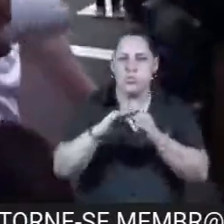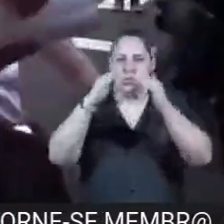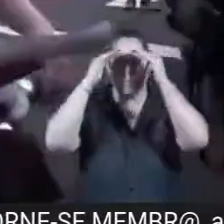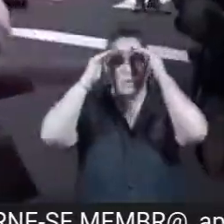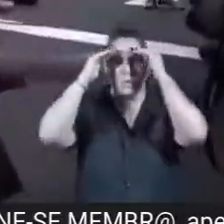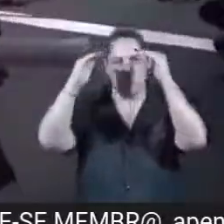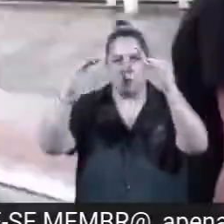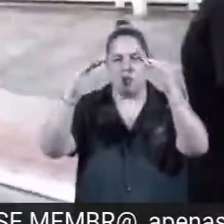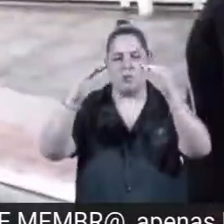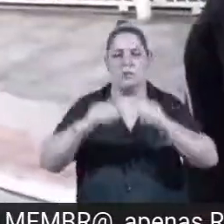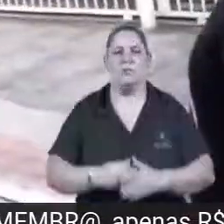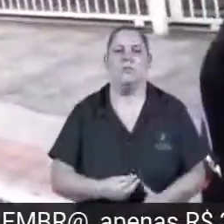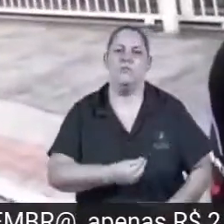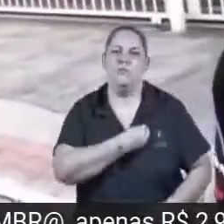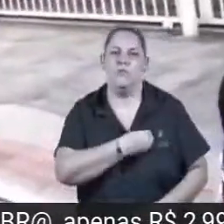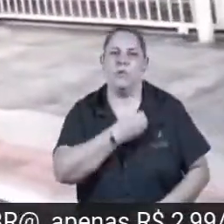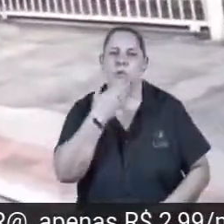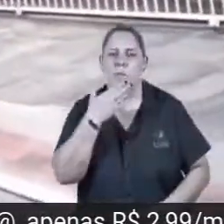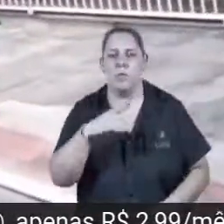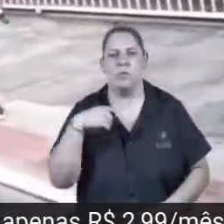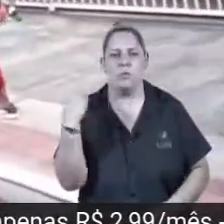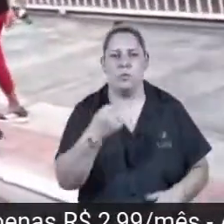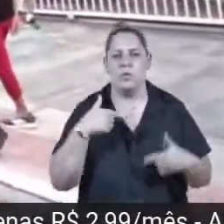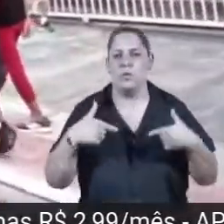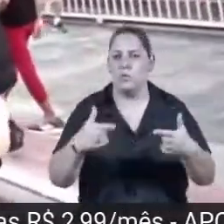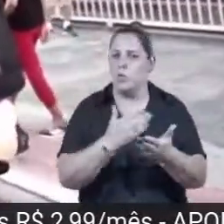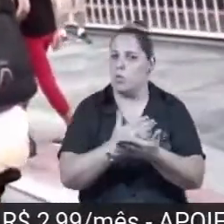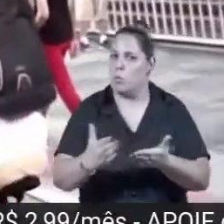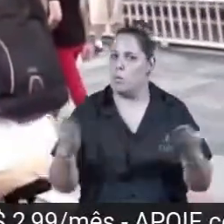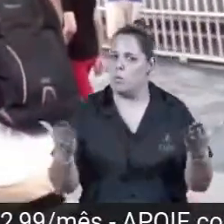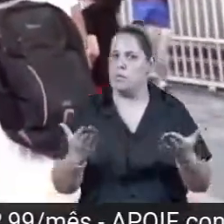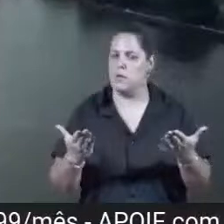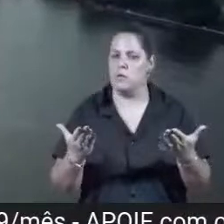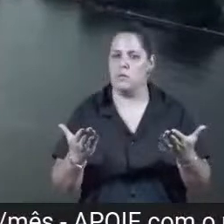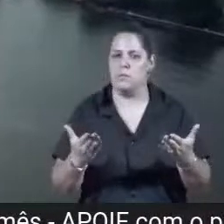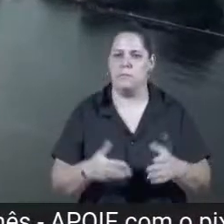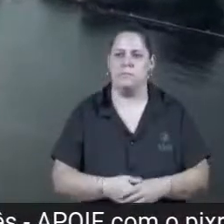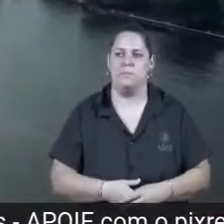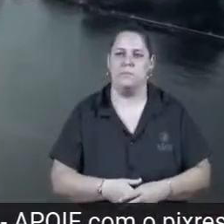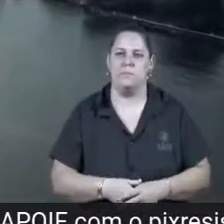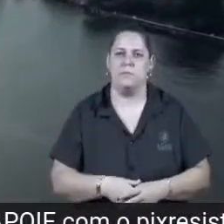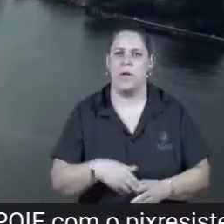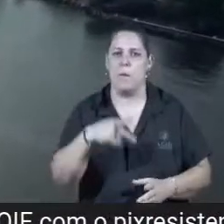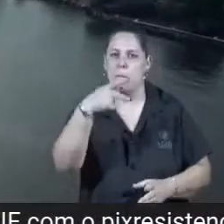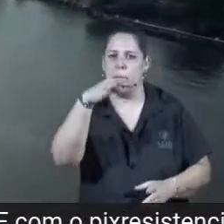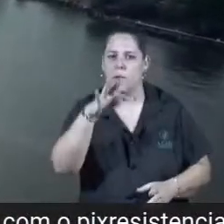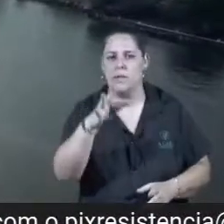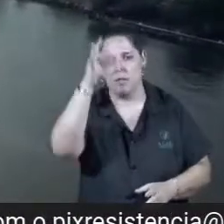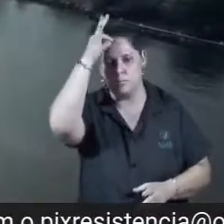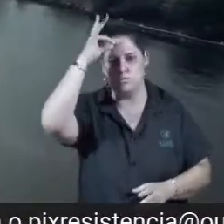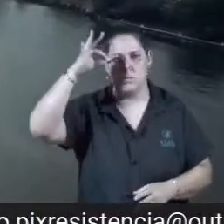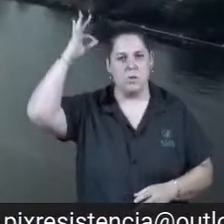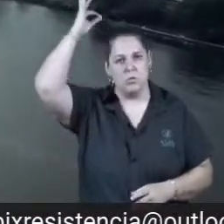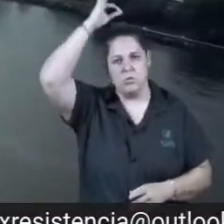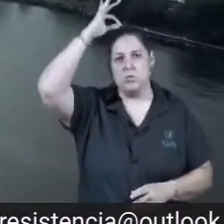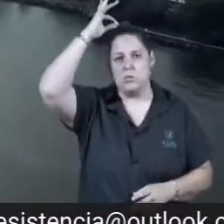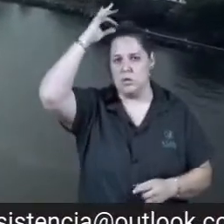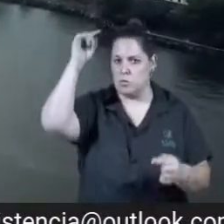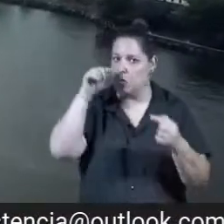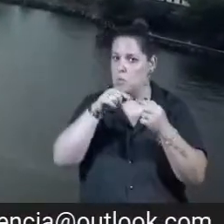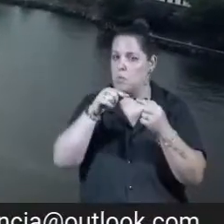respeito e dignidade. Nossa luta começa aqui. O que o PT e o Espírito Santo têm a